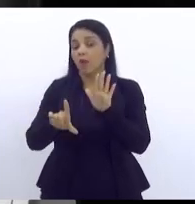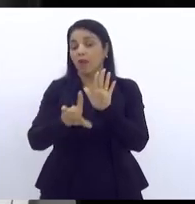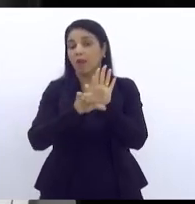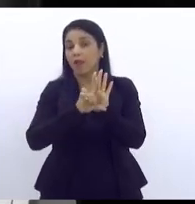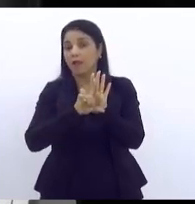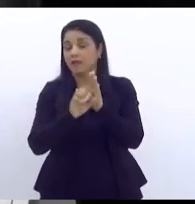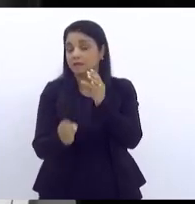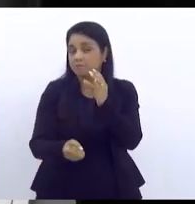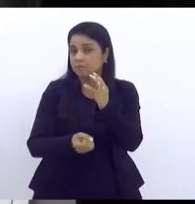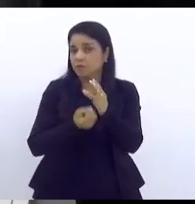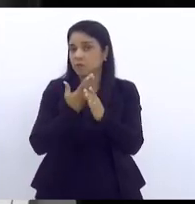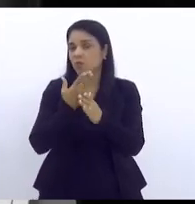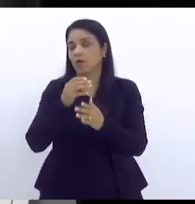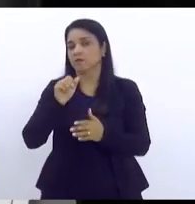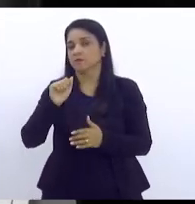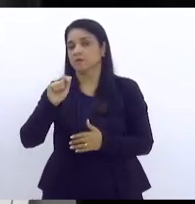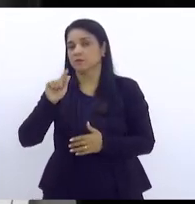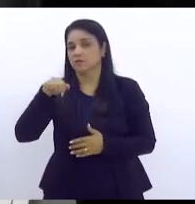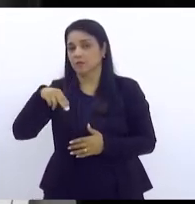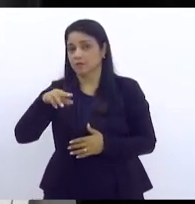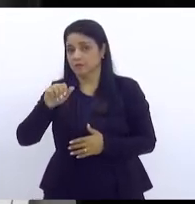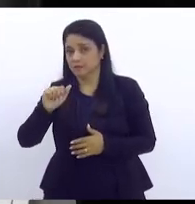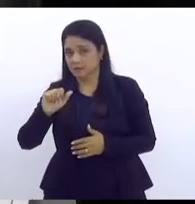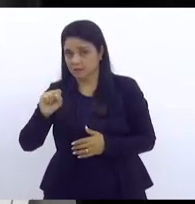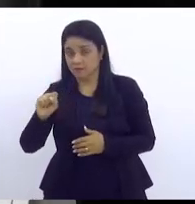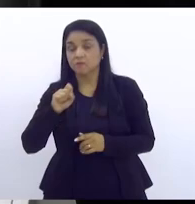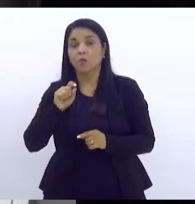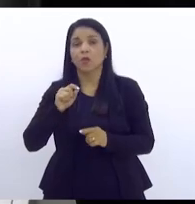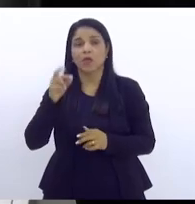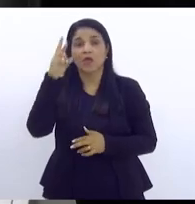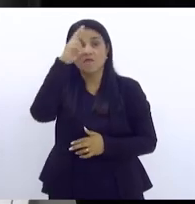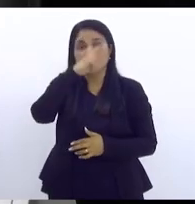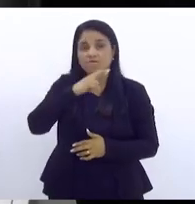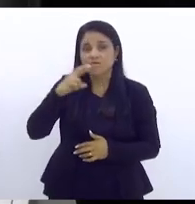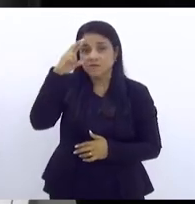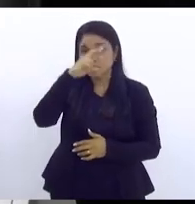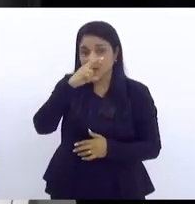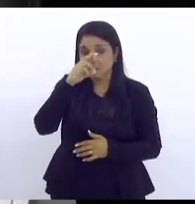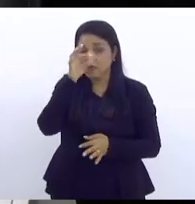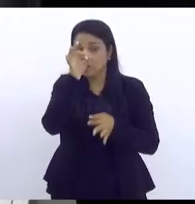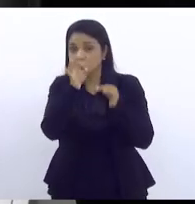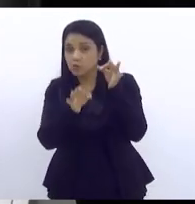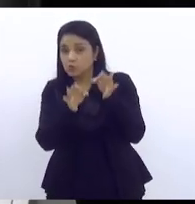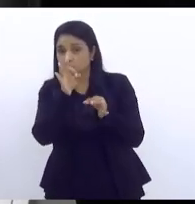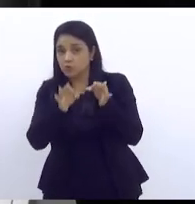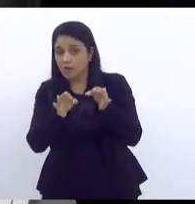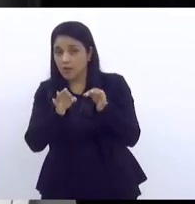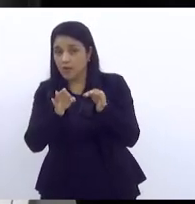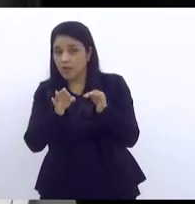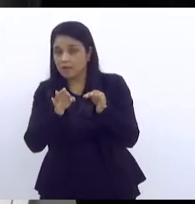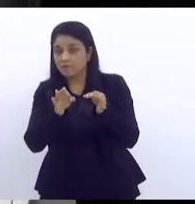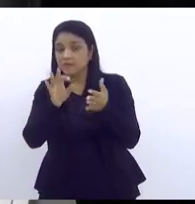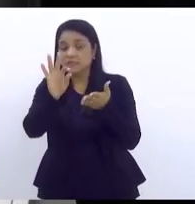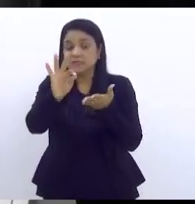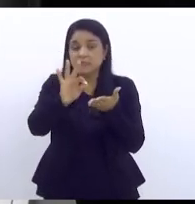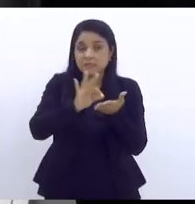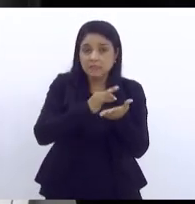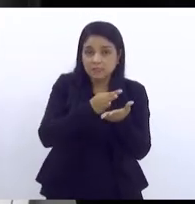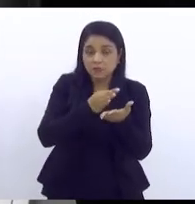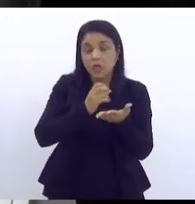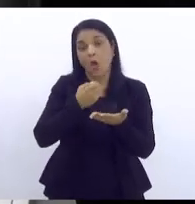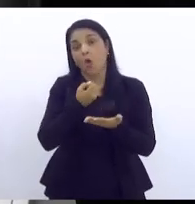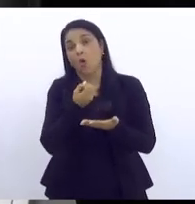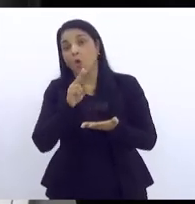agências reguladoras qual é o papel das das agências é fiscalizar julgar E sancionar se for o caso né punir